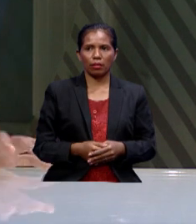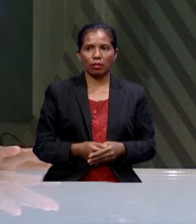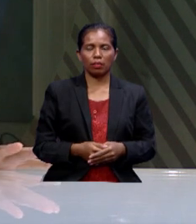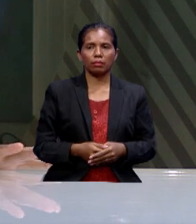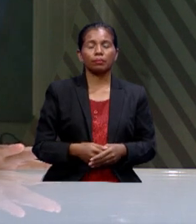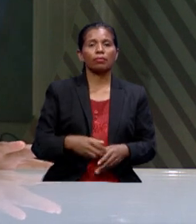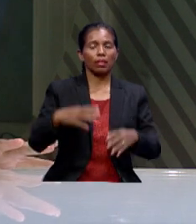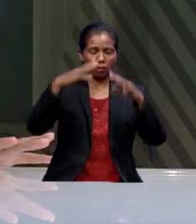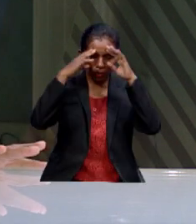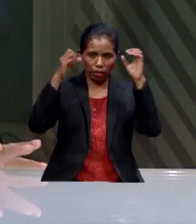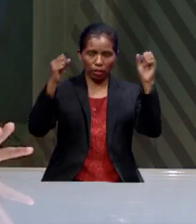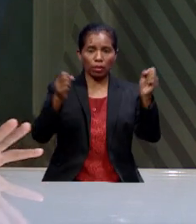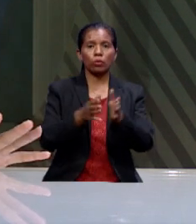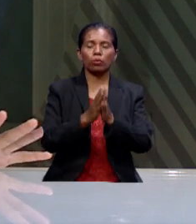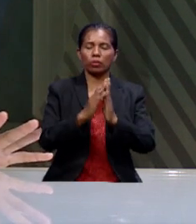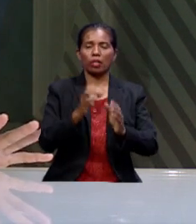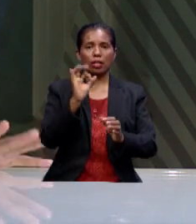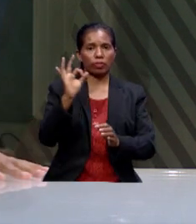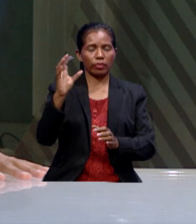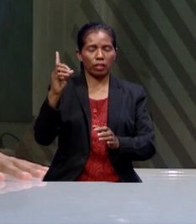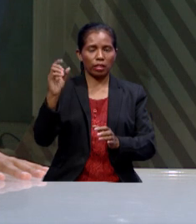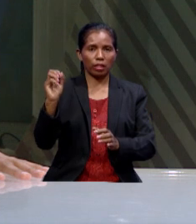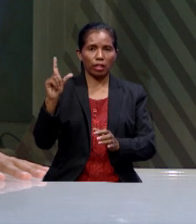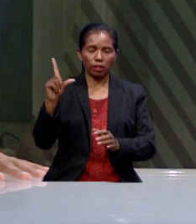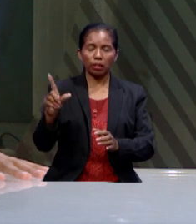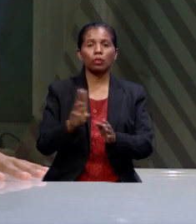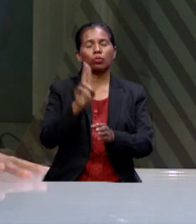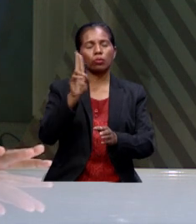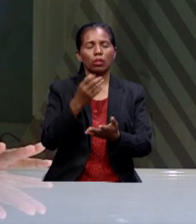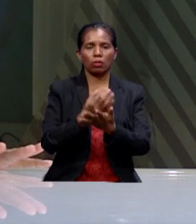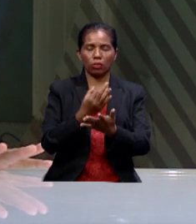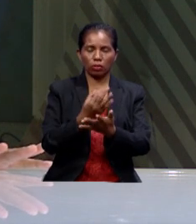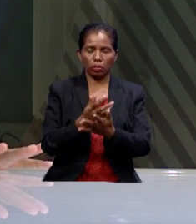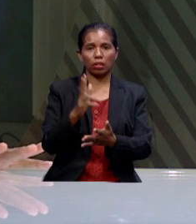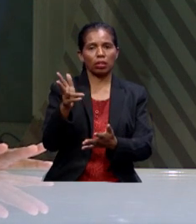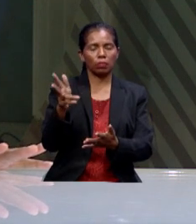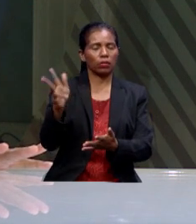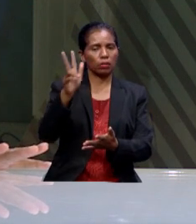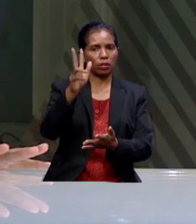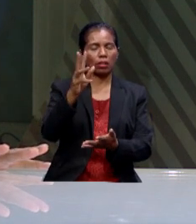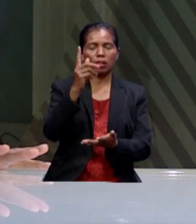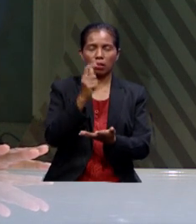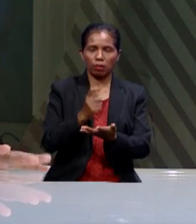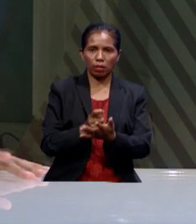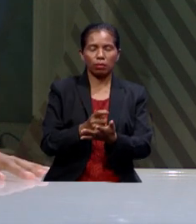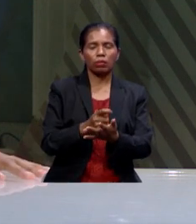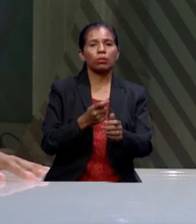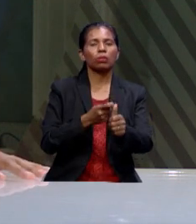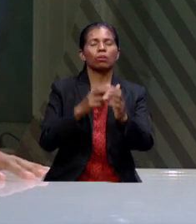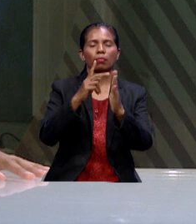Presidente da República, Russo FF Detelli, a utilizar orçamento, tocam tolorecem tuir programa.